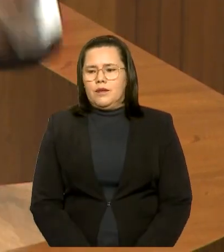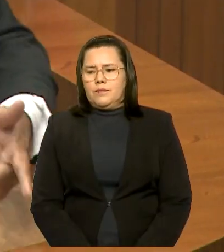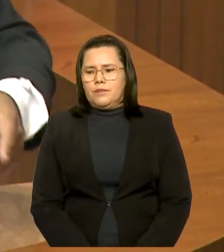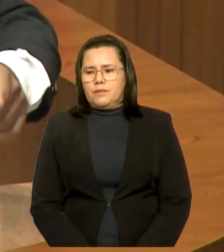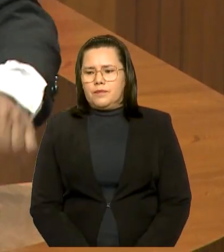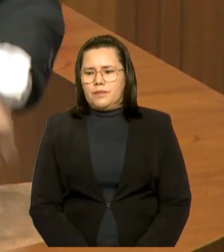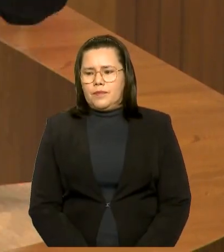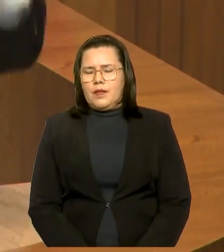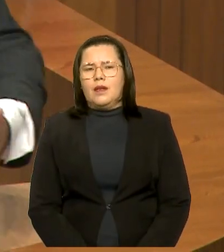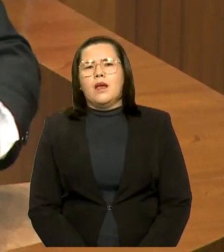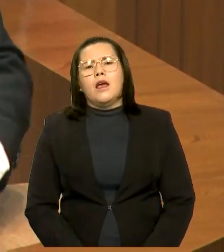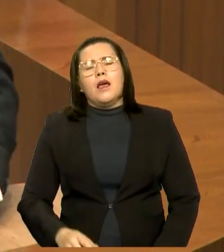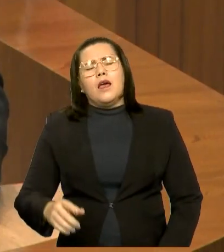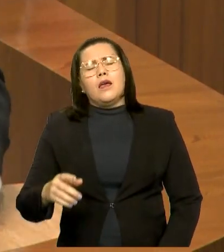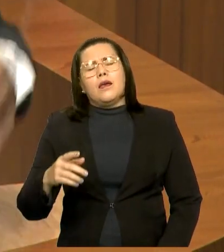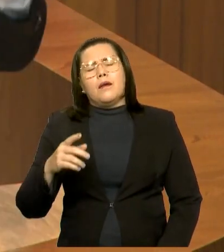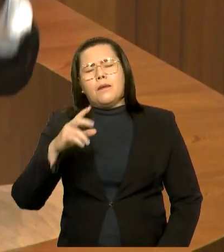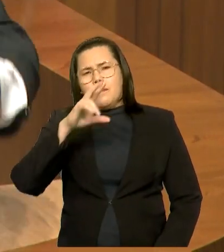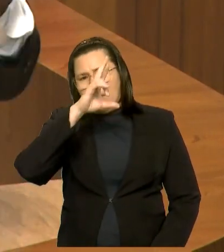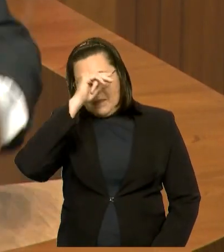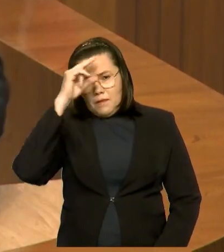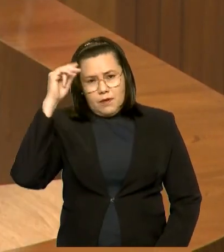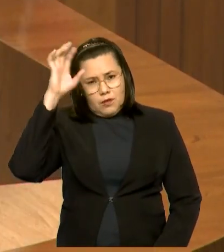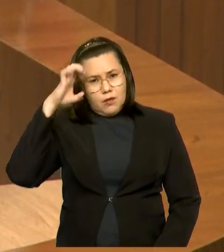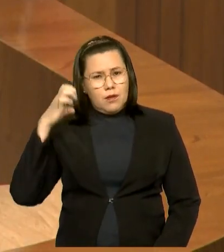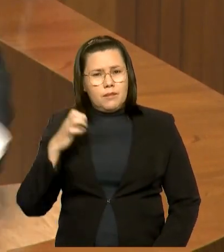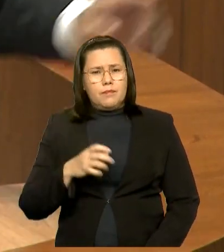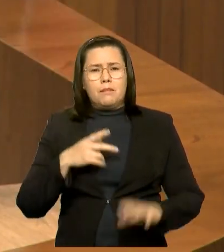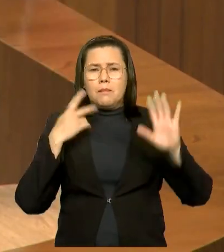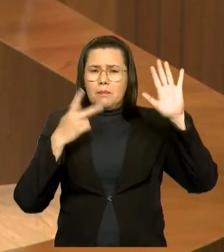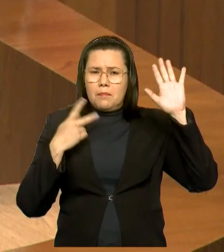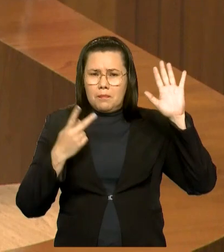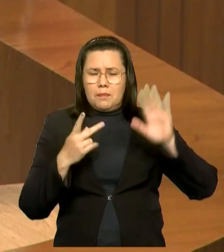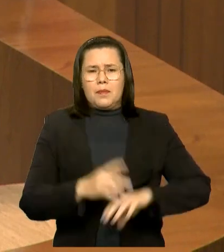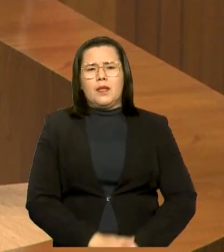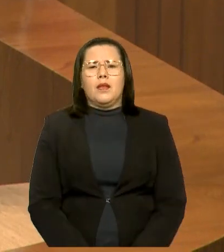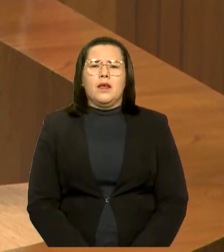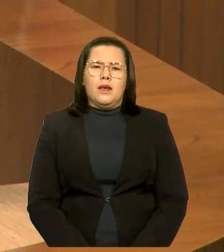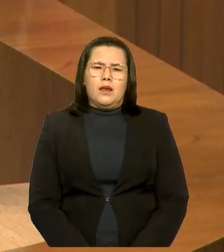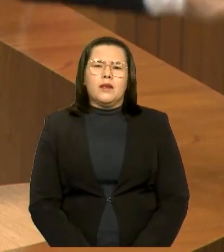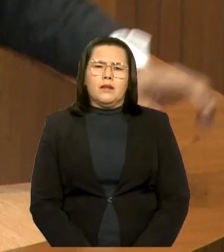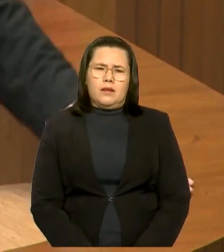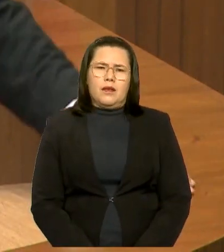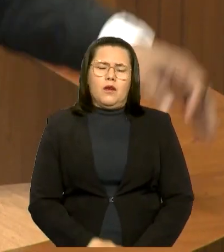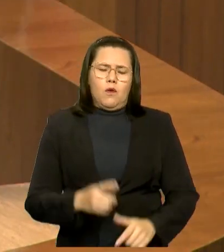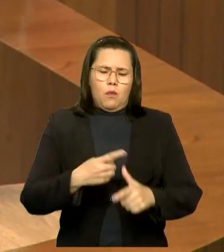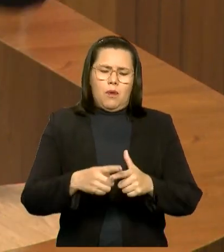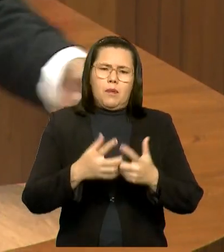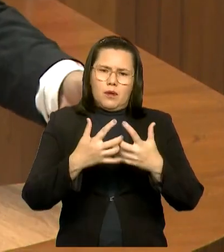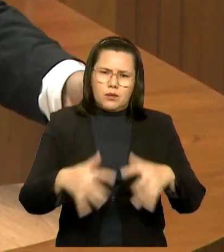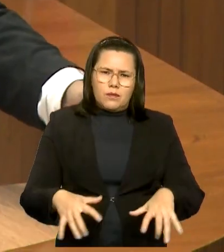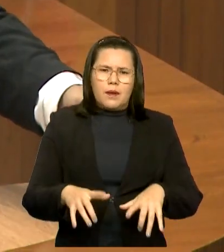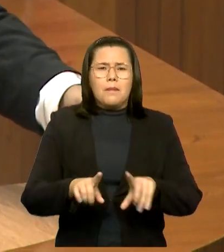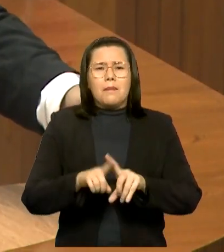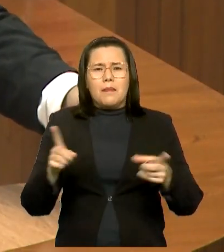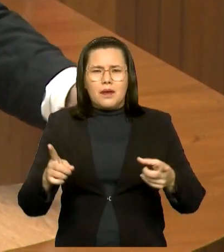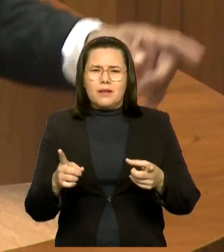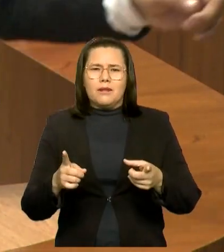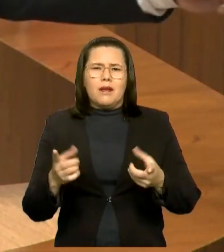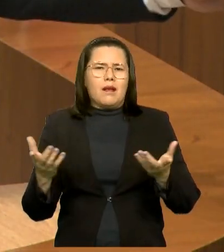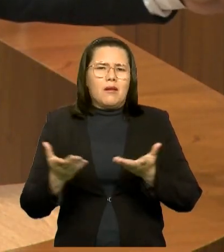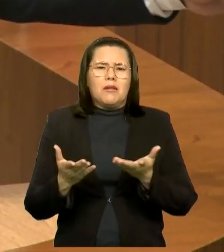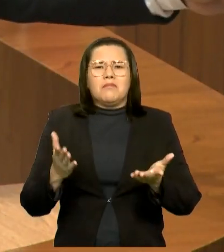2021, 2022, 2023. Estamos no início de 2024 e o problema continua, o problema persiste. Quem padece?